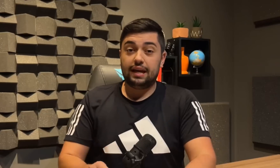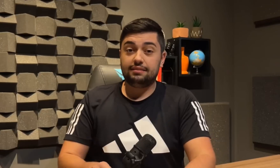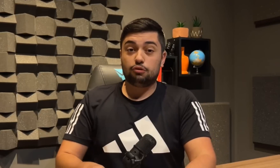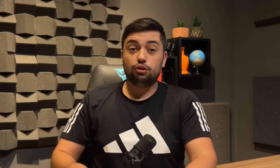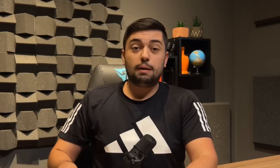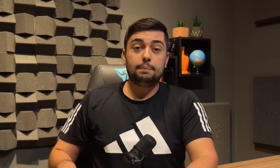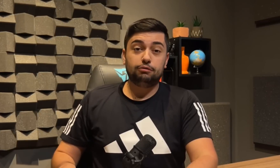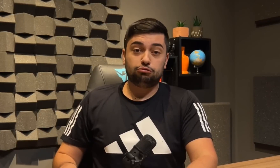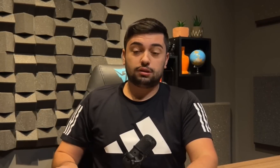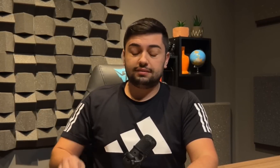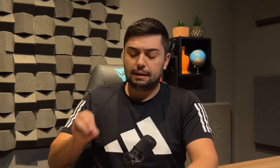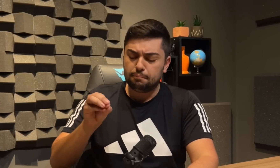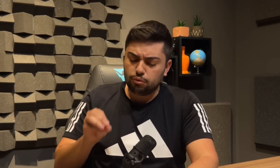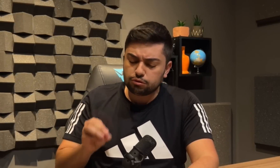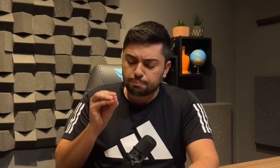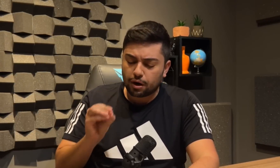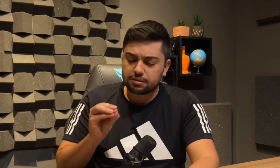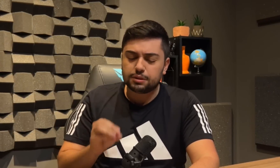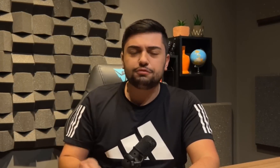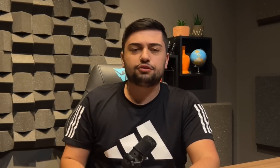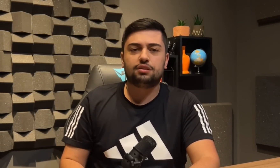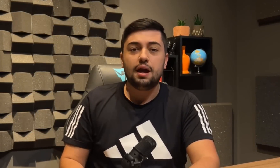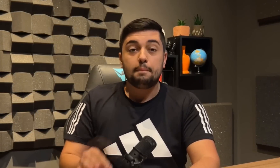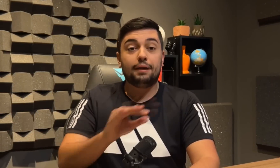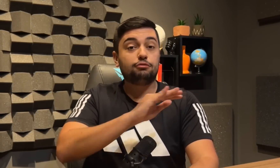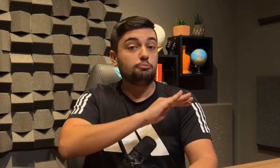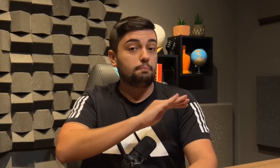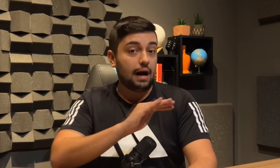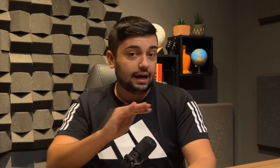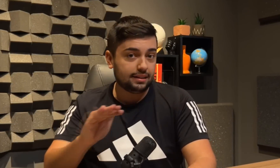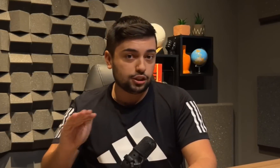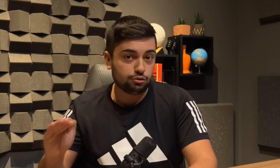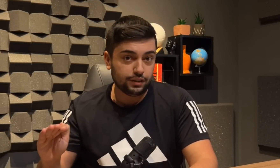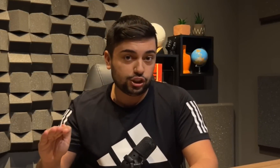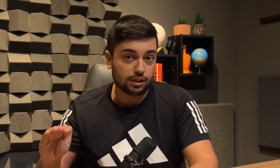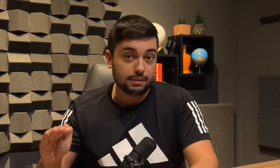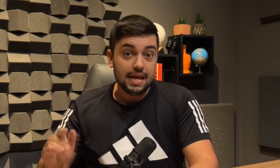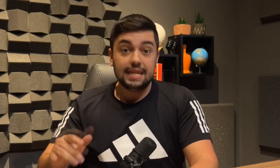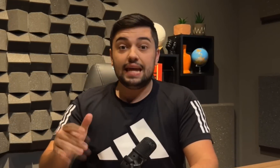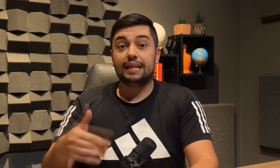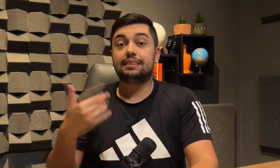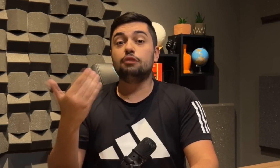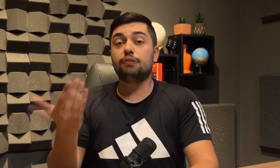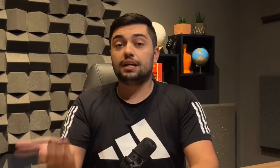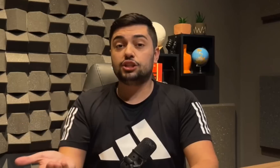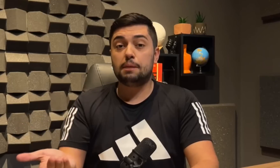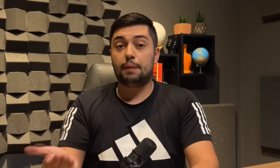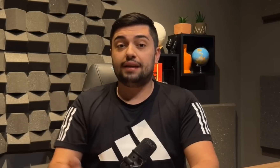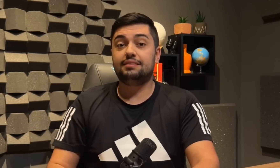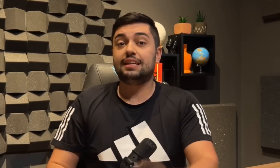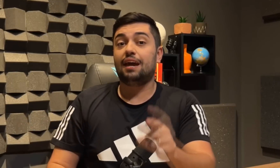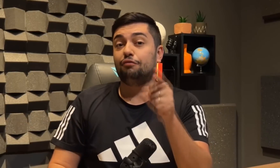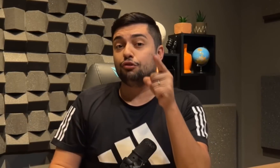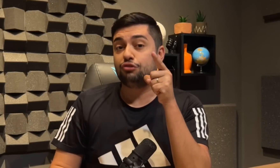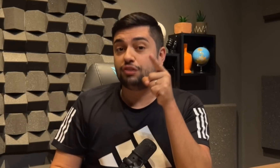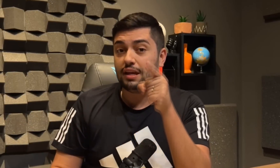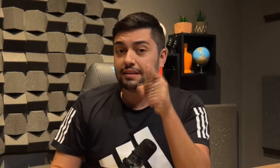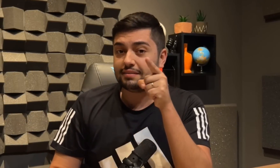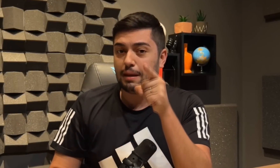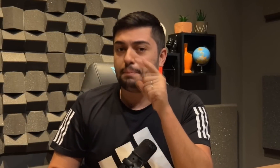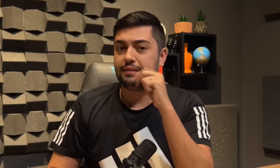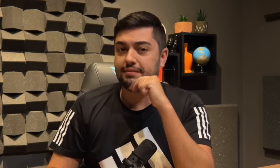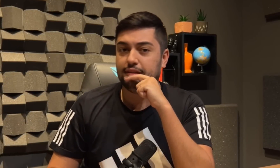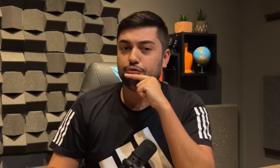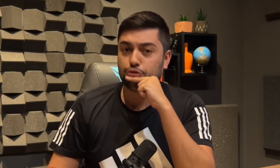acontece quando uma pessoa que está muito próxima de você passa um baita de um vexame e ele é tão grande que parece que é você